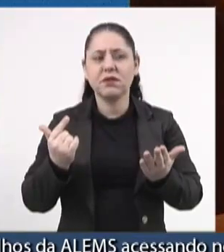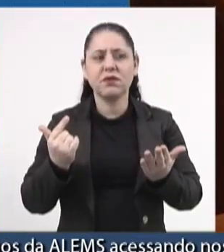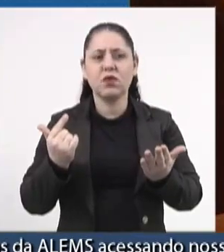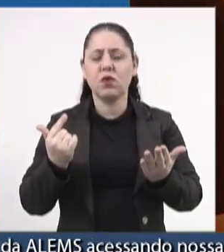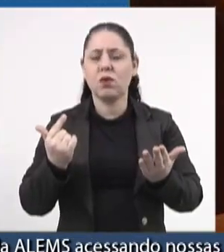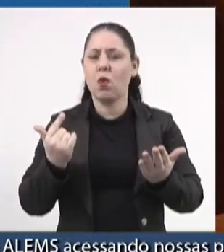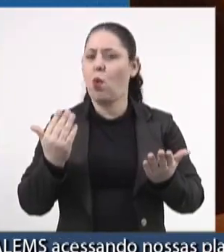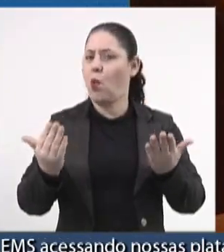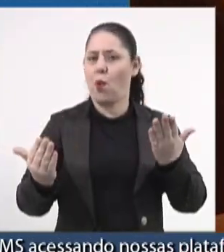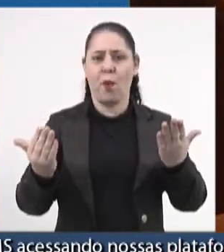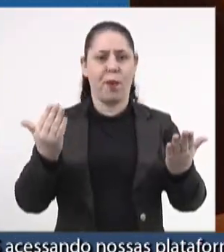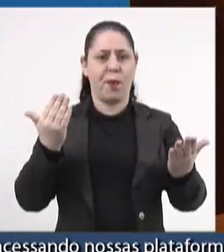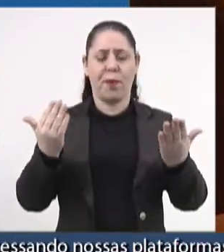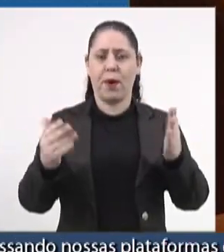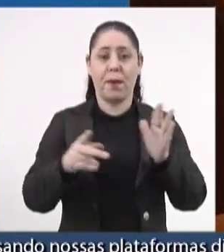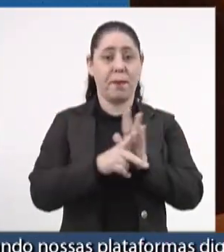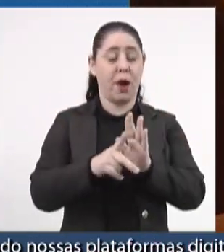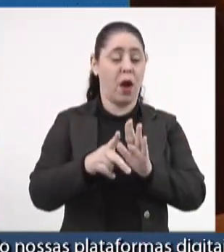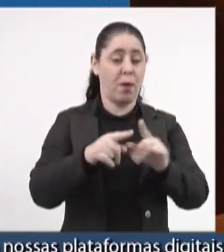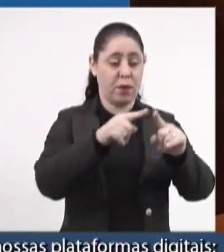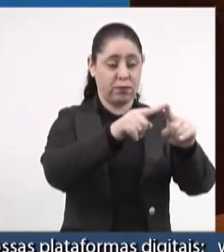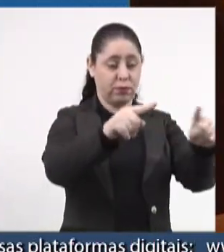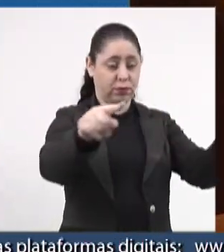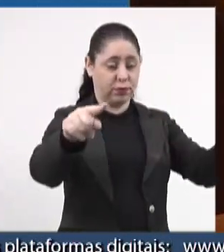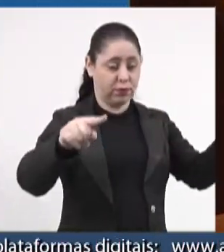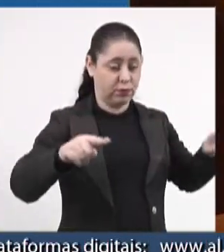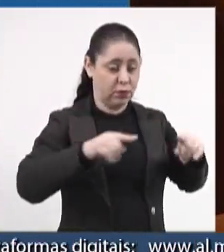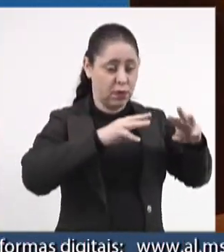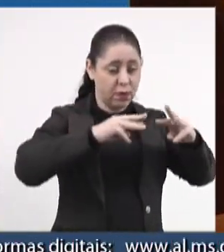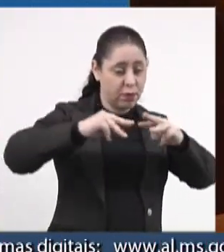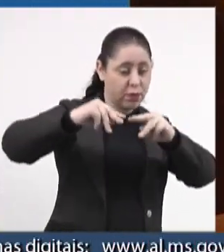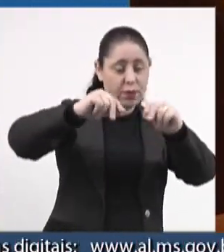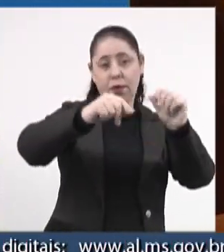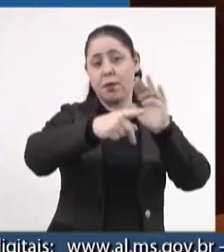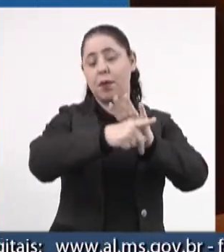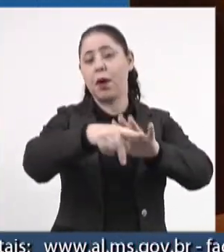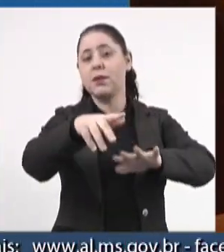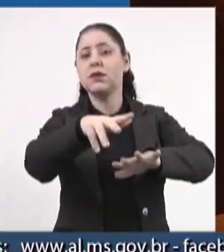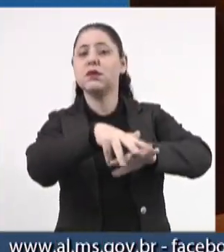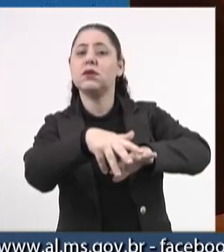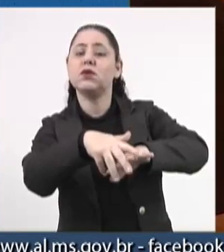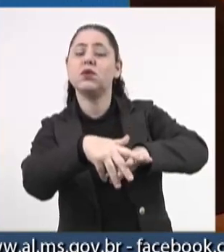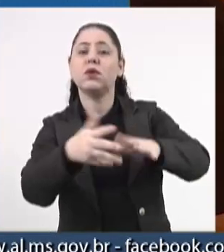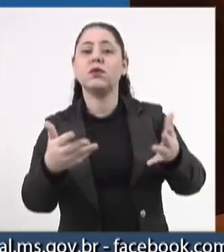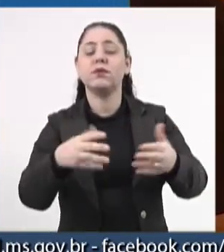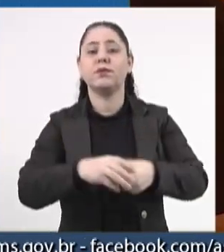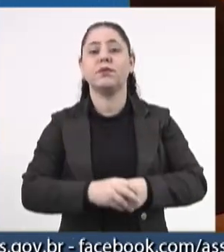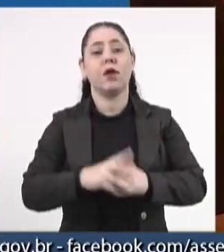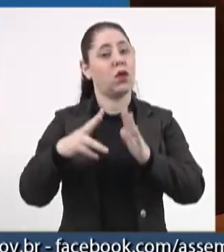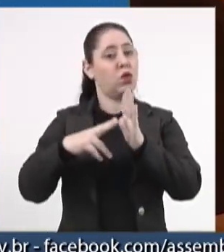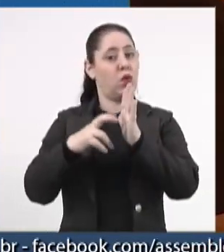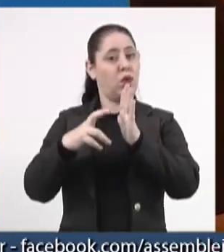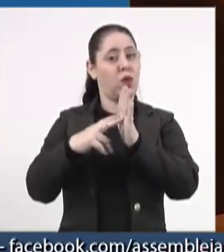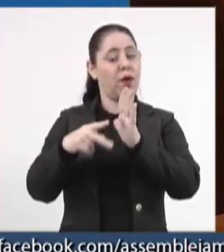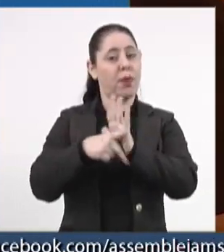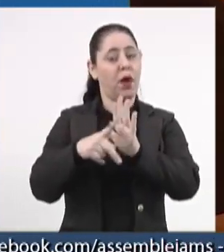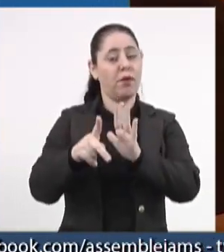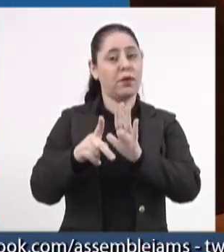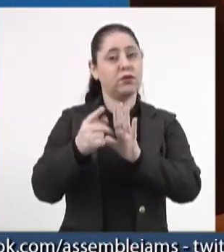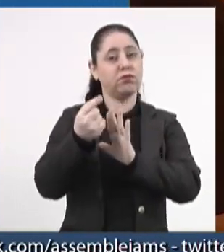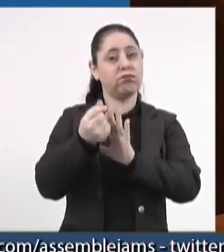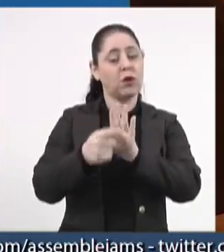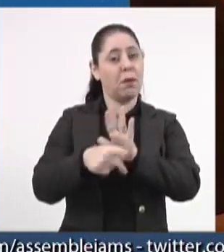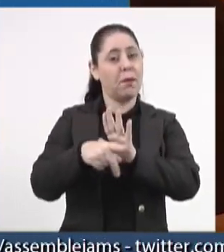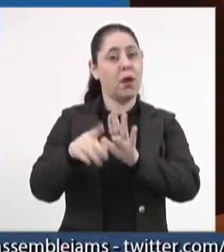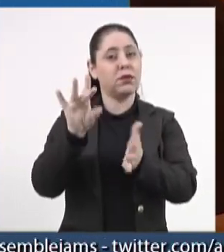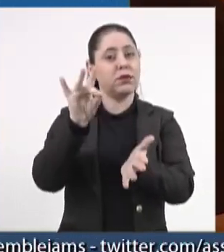não era compatível ao que valia as terras lá em Sidrolândia, o que valia as terras em Dois Irmãos do Buriti.